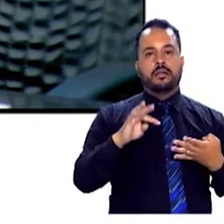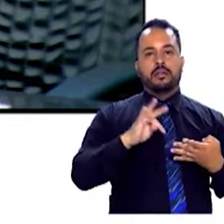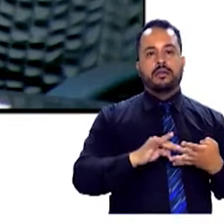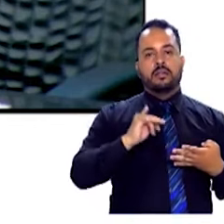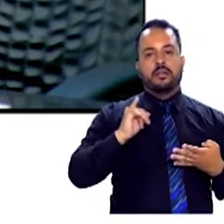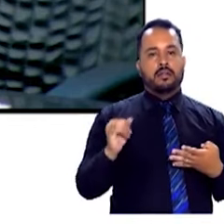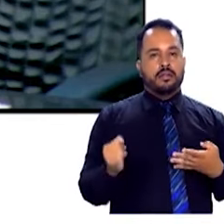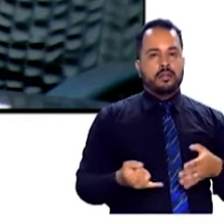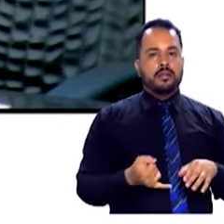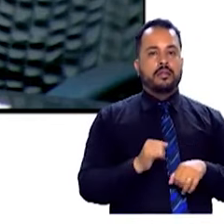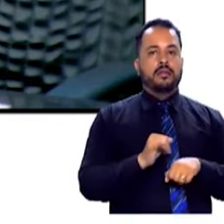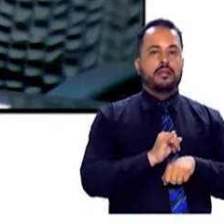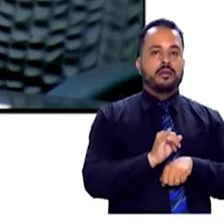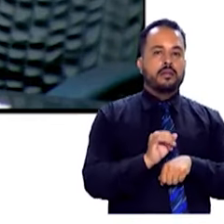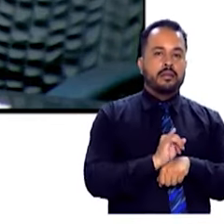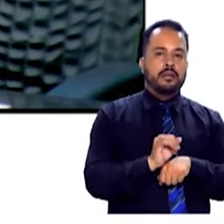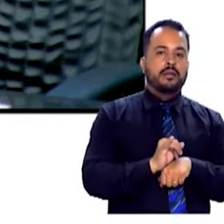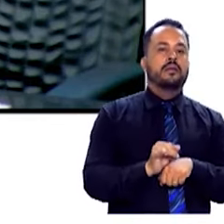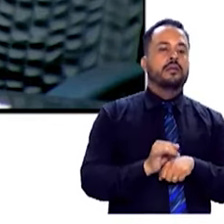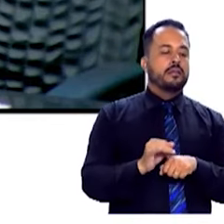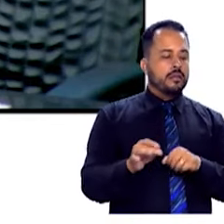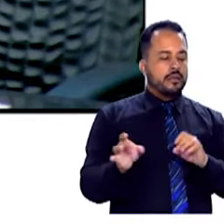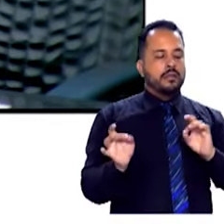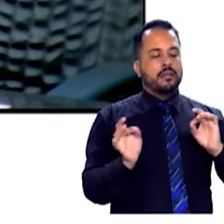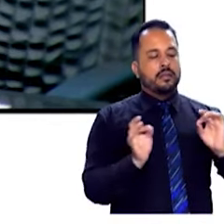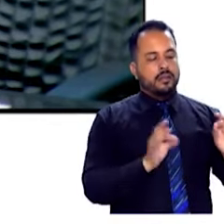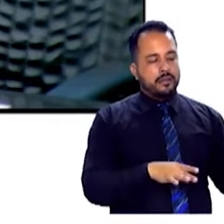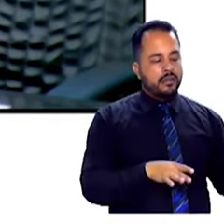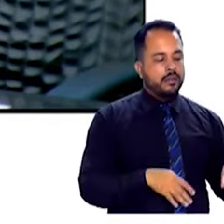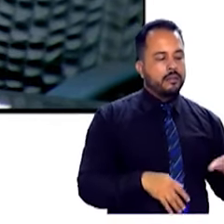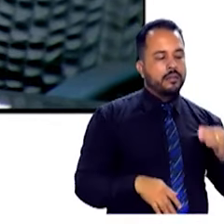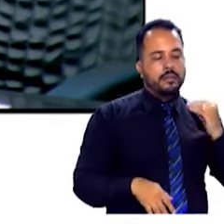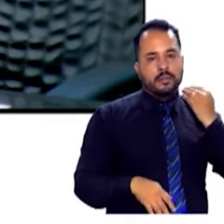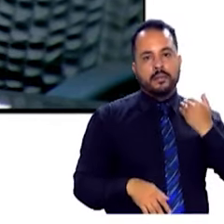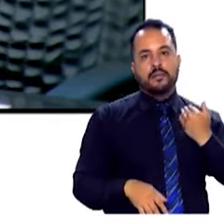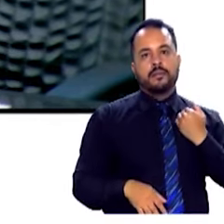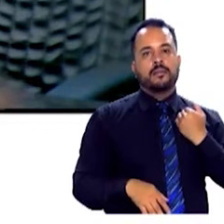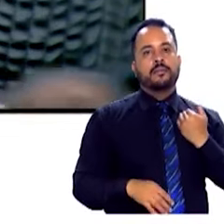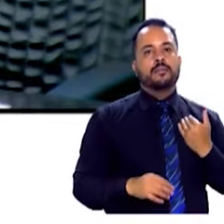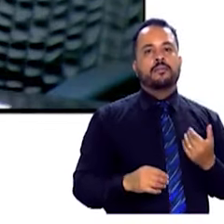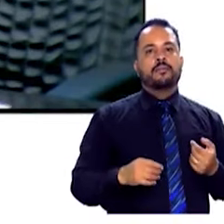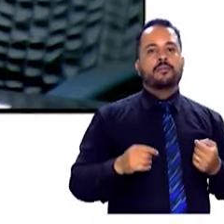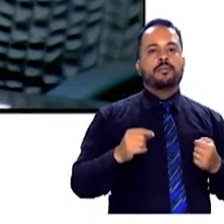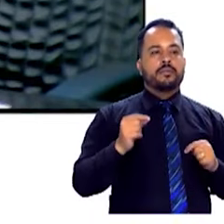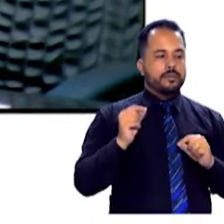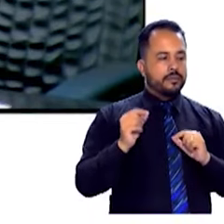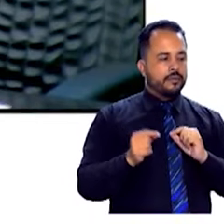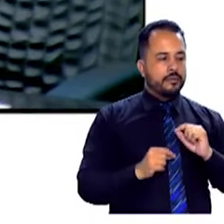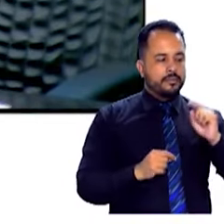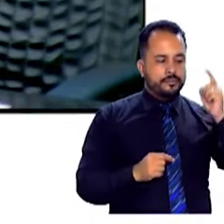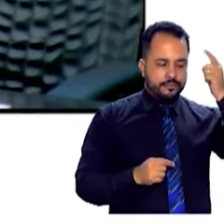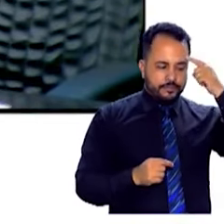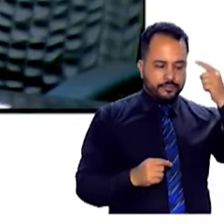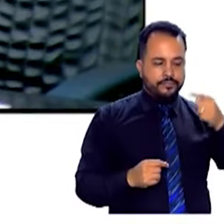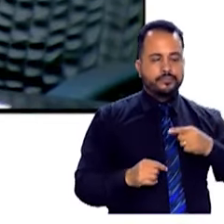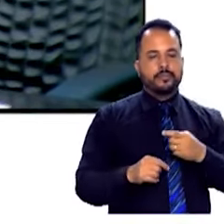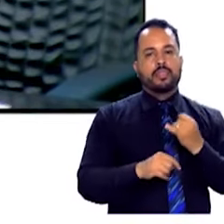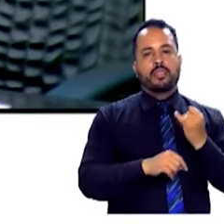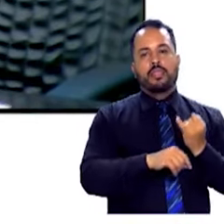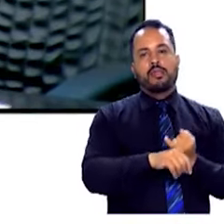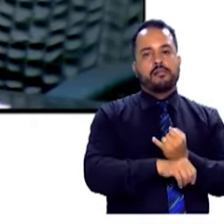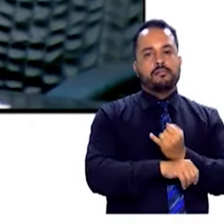lei não disciplina mas eu procurei eh defender no meu trabalho que o que deve orientar eh o uso dessa faculdade é